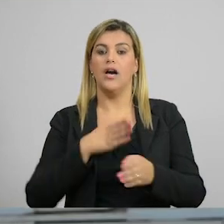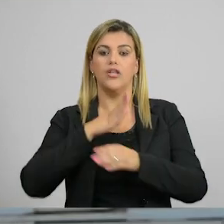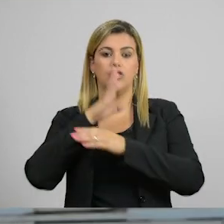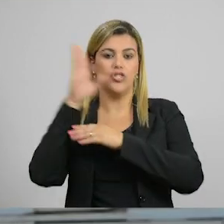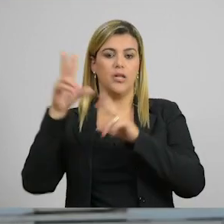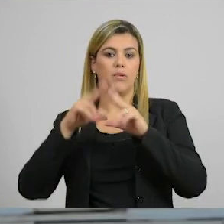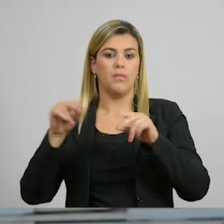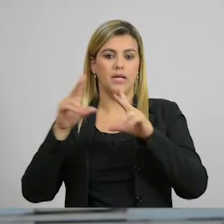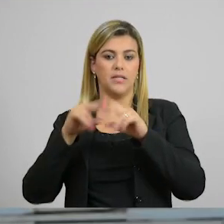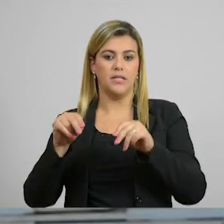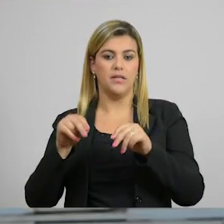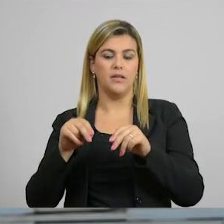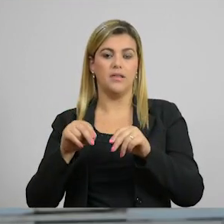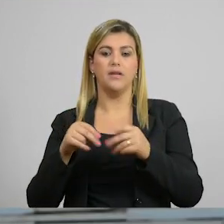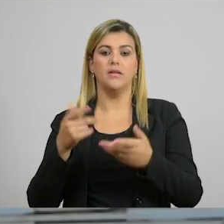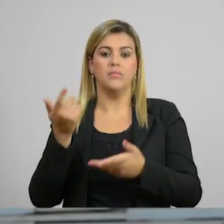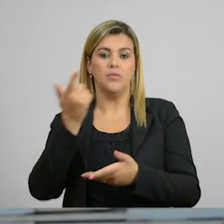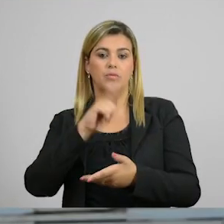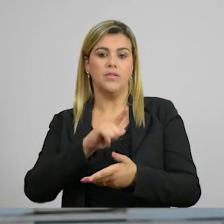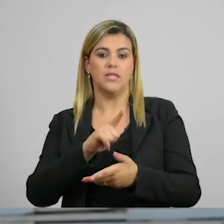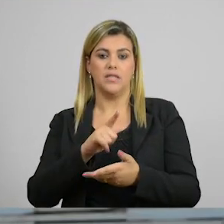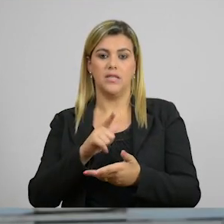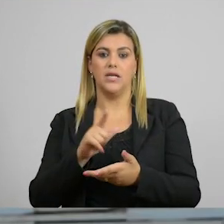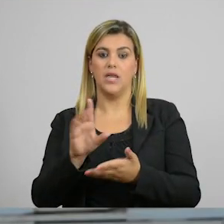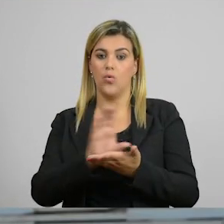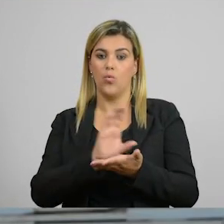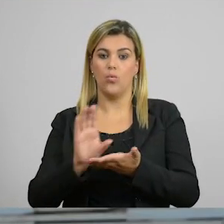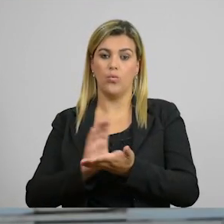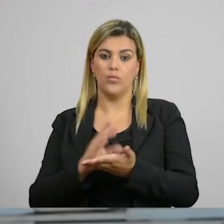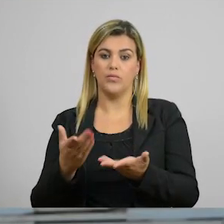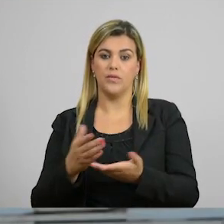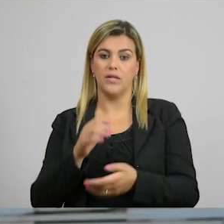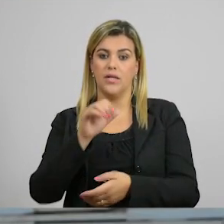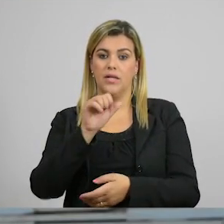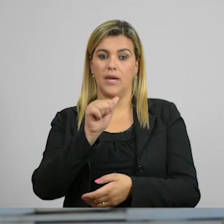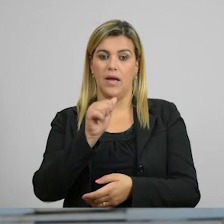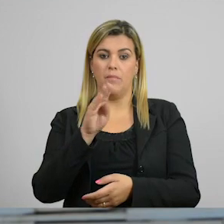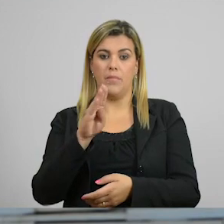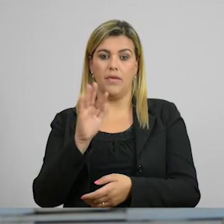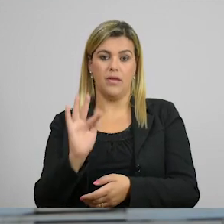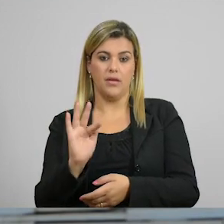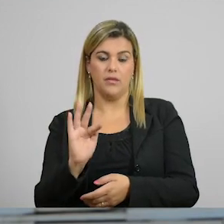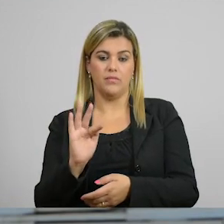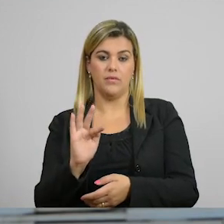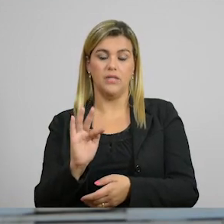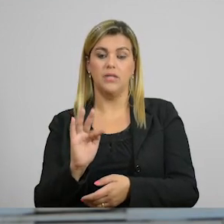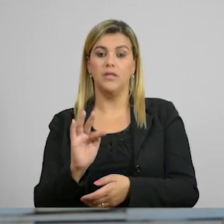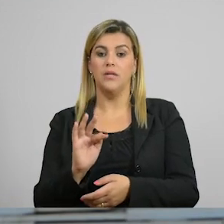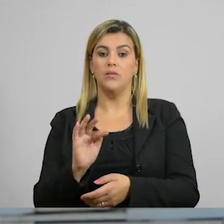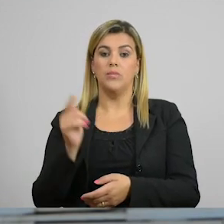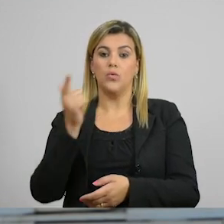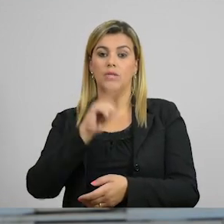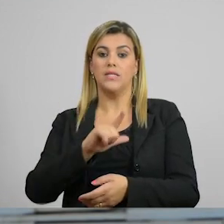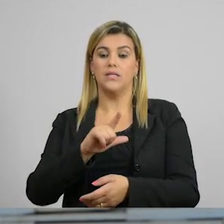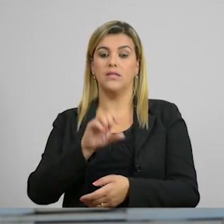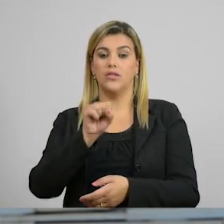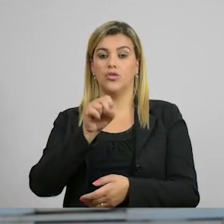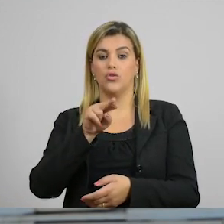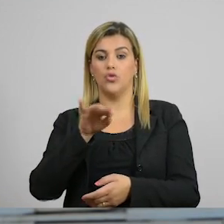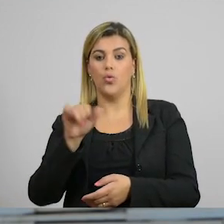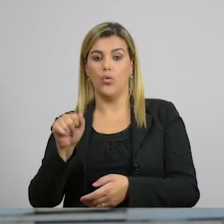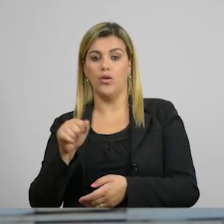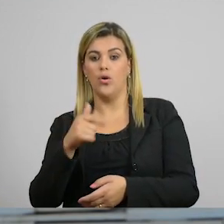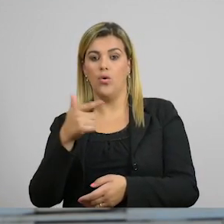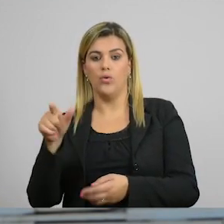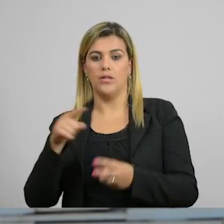nós trabalhávamos para arrumar recursos, não é? Enquanto a ABF, nós trabalhávamos para arrumar recursos para que a